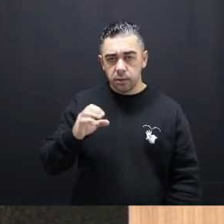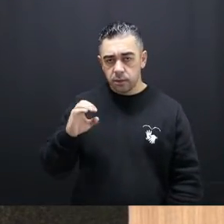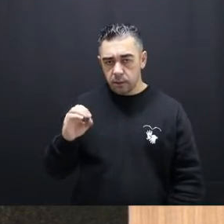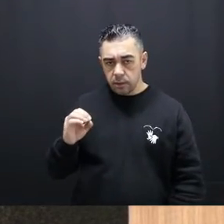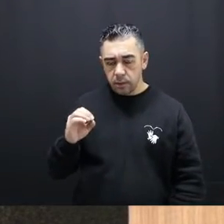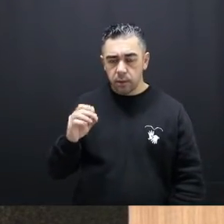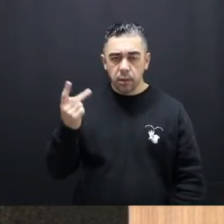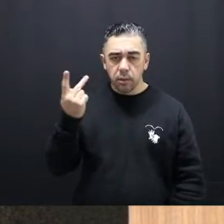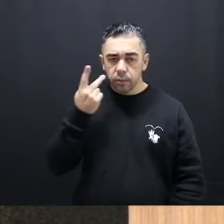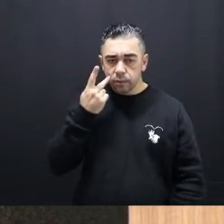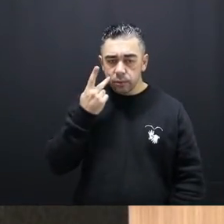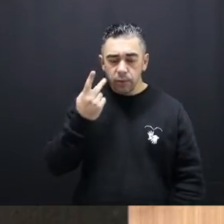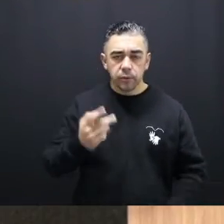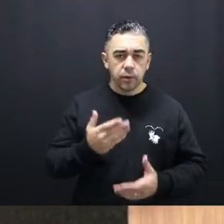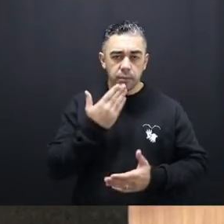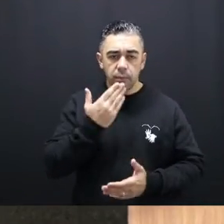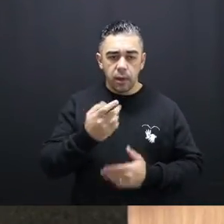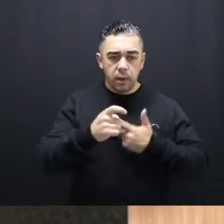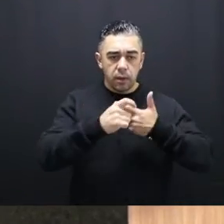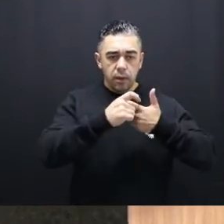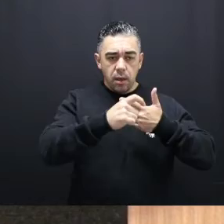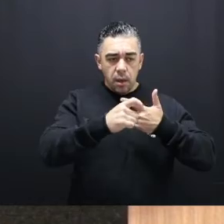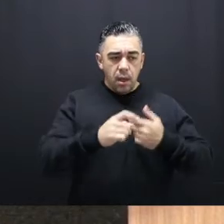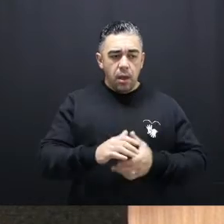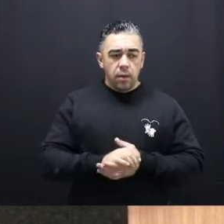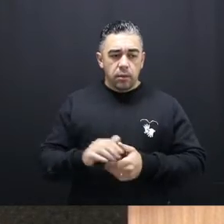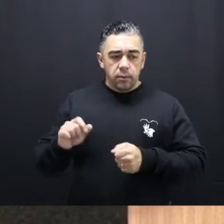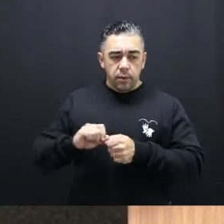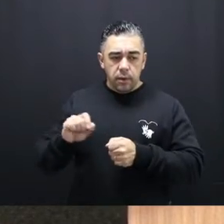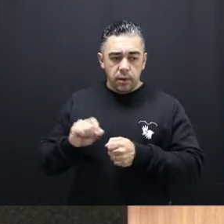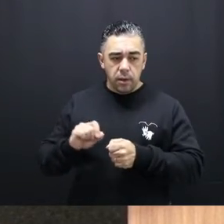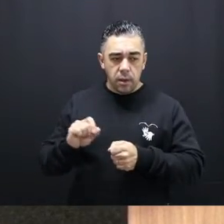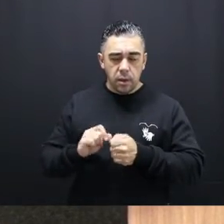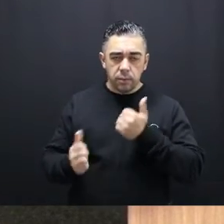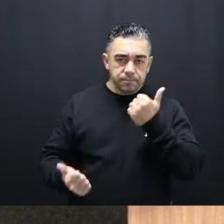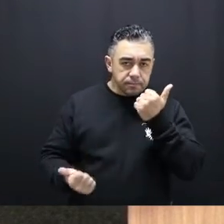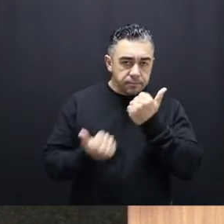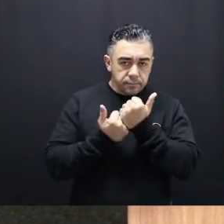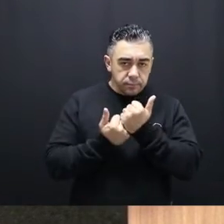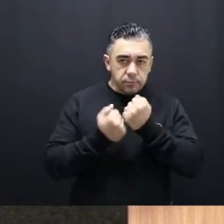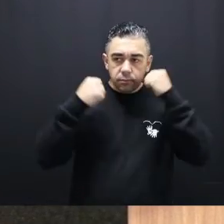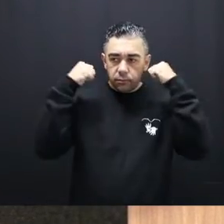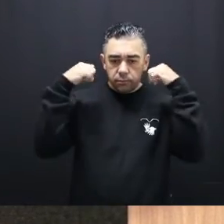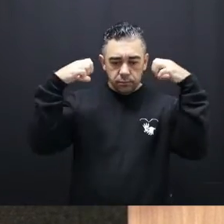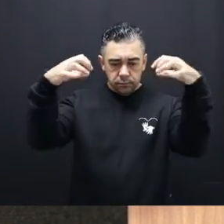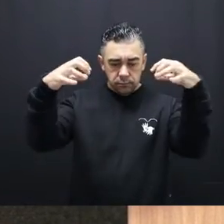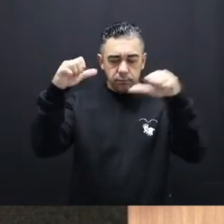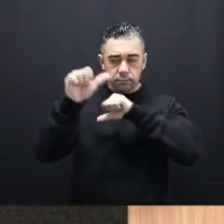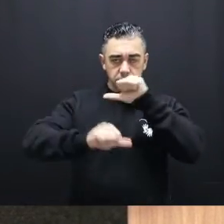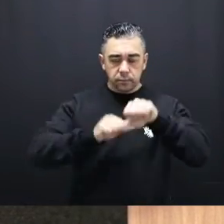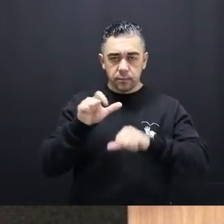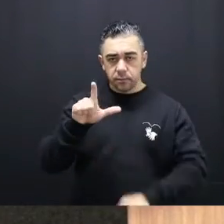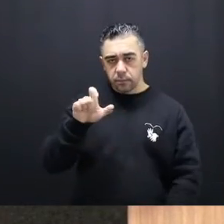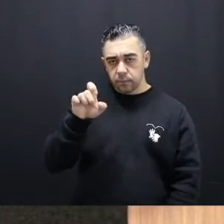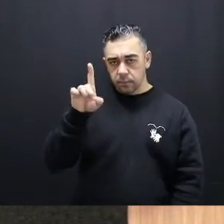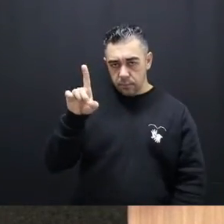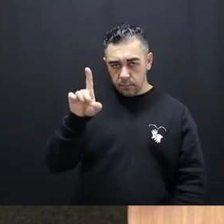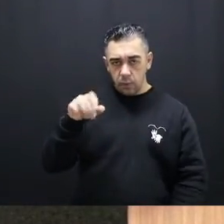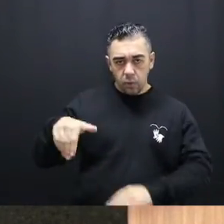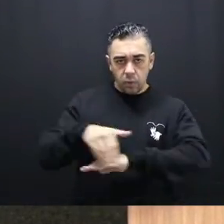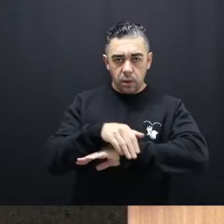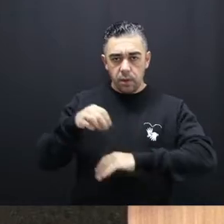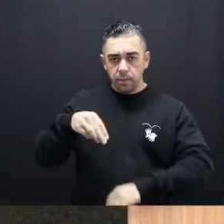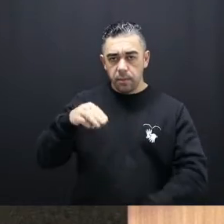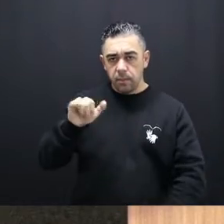José Possebon ao executivo que Providencie a substituição de lâmpadas antigas por lâmpadas de led na Rua